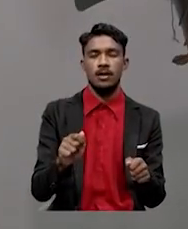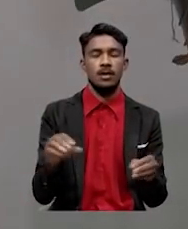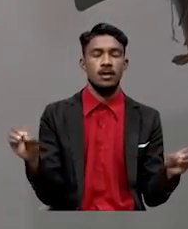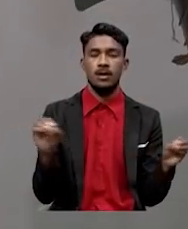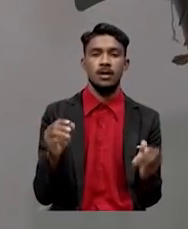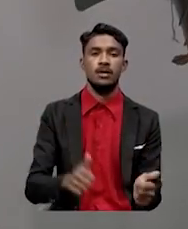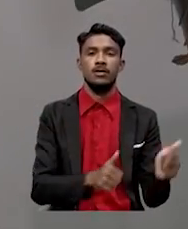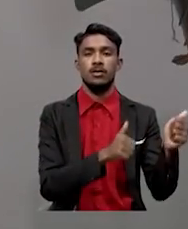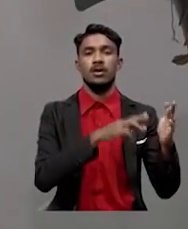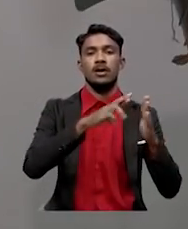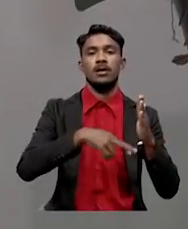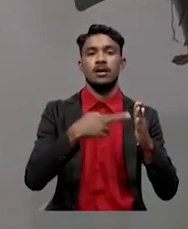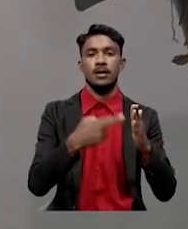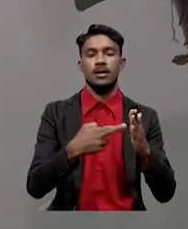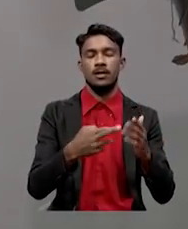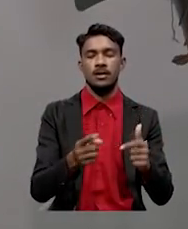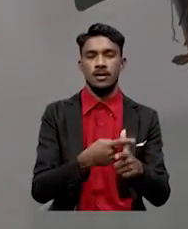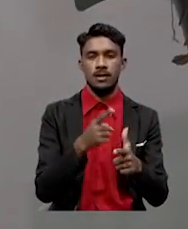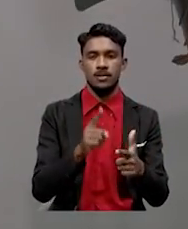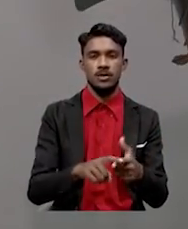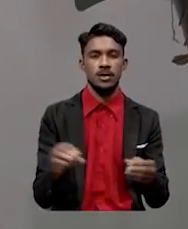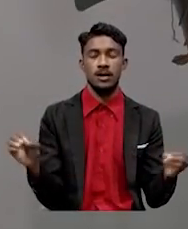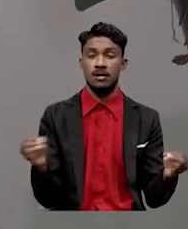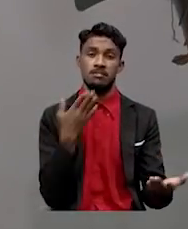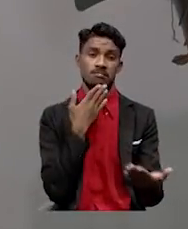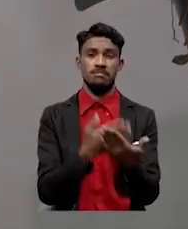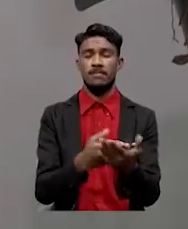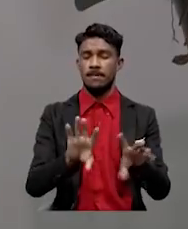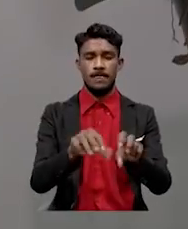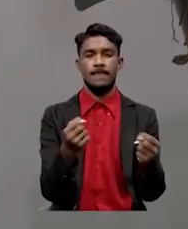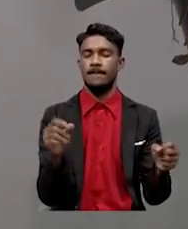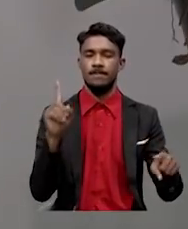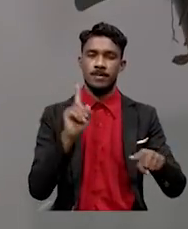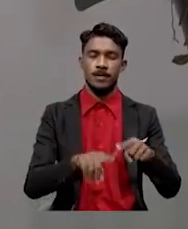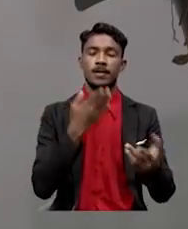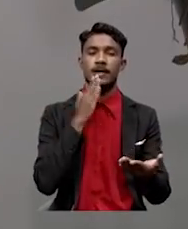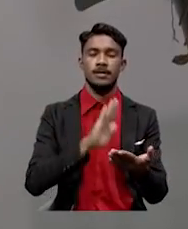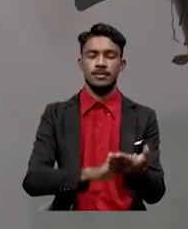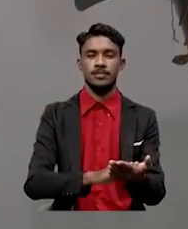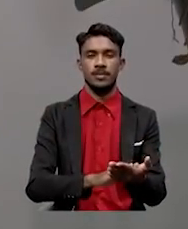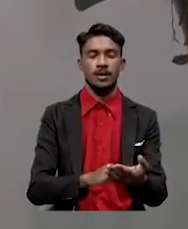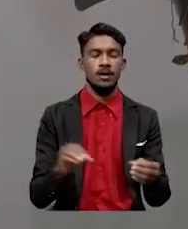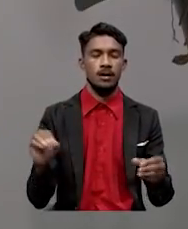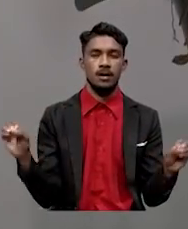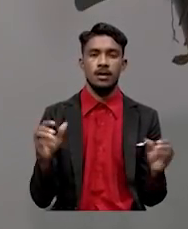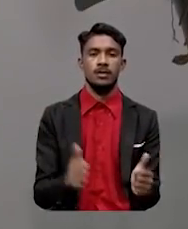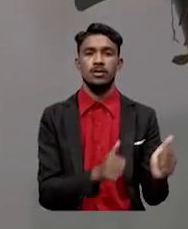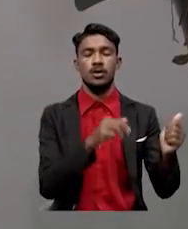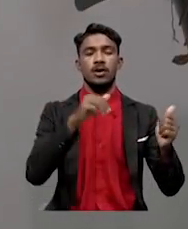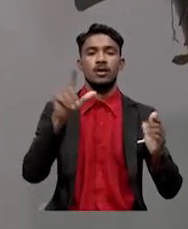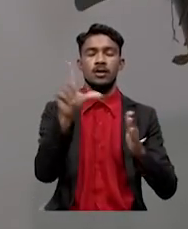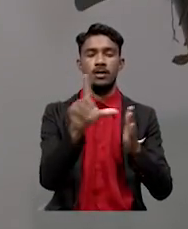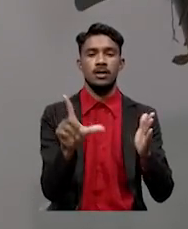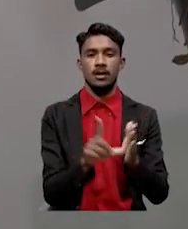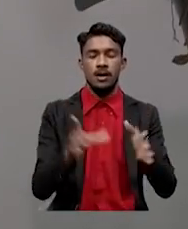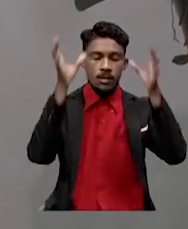regra. Portanto, nem quer dizer que lá bom funcionamento. Também lá ali trâmites constitucionais. Será que o